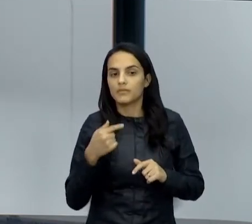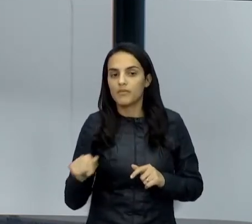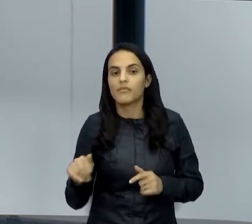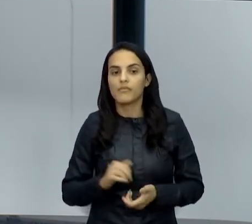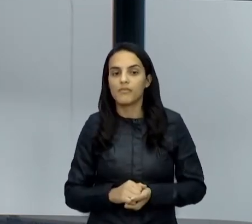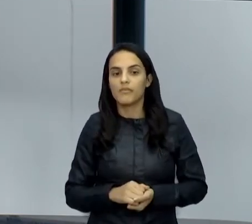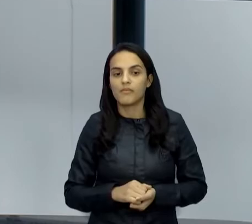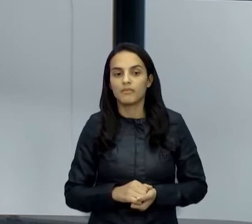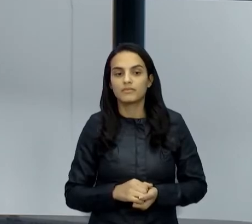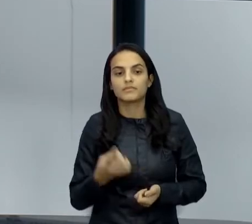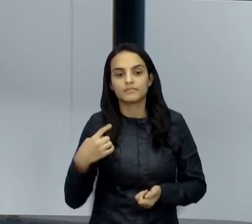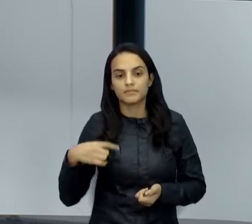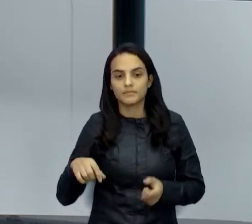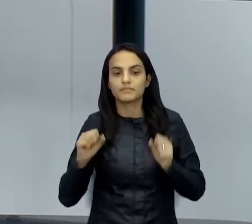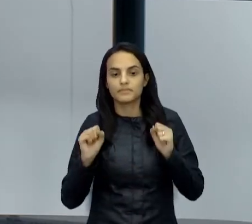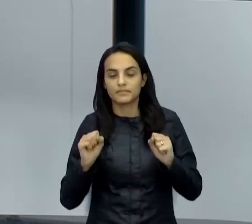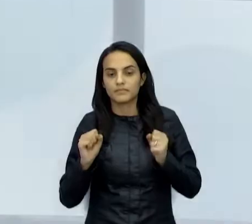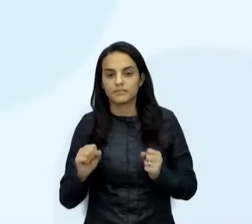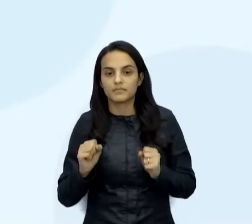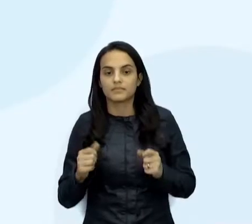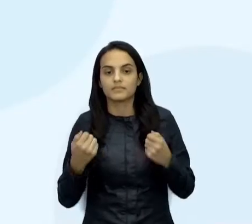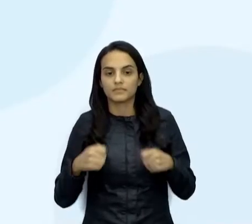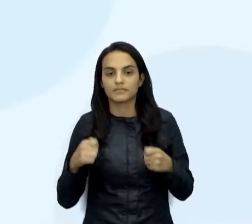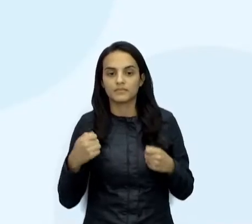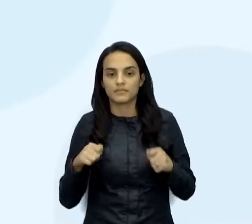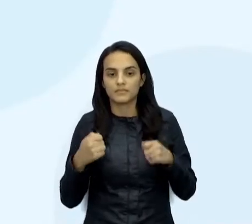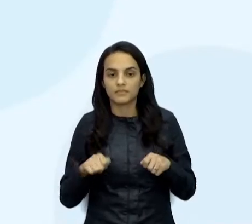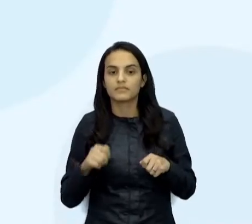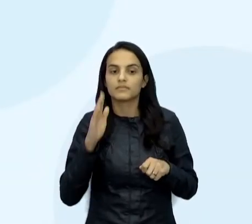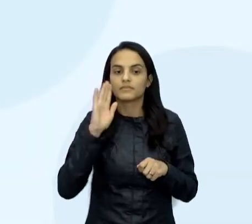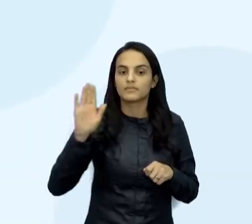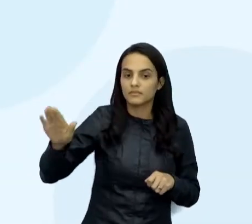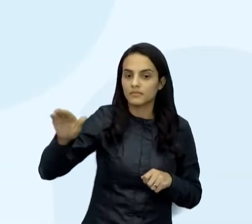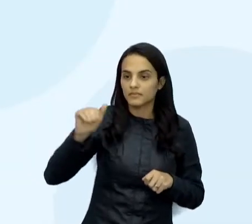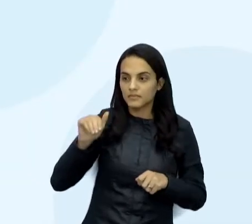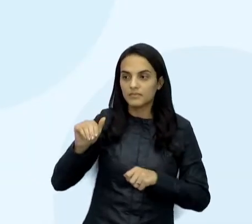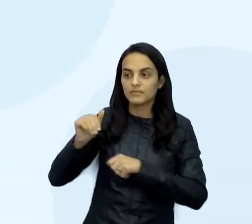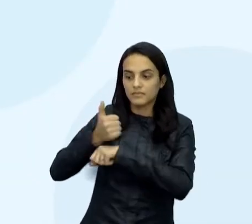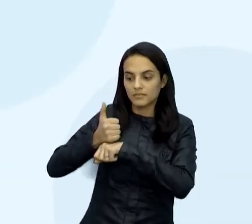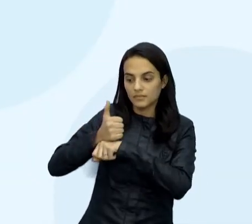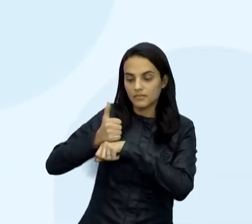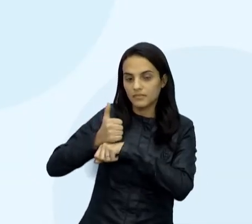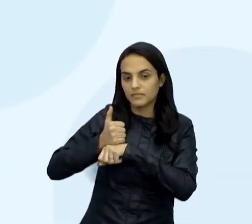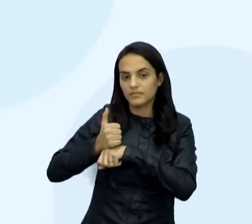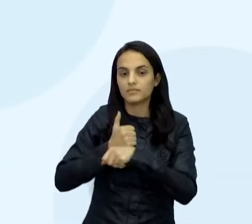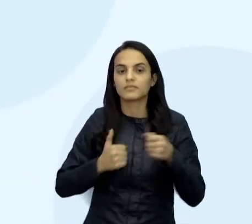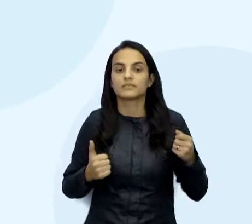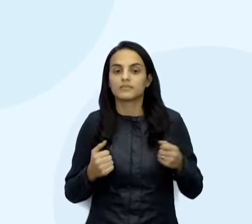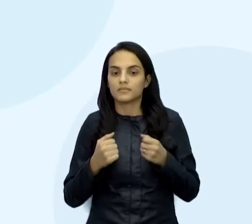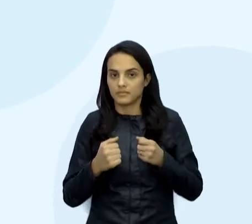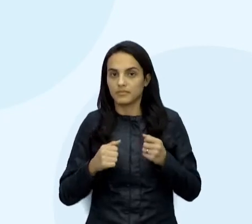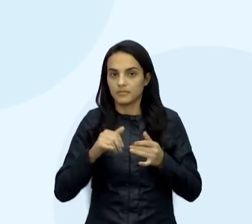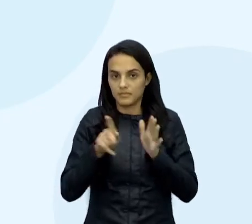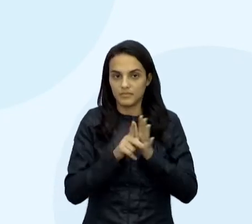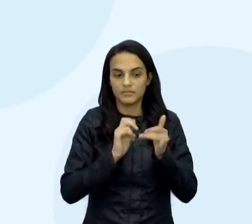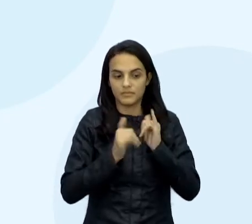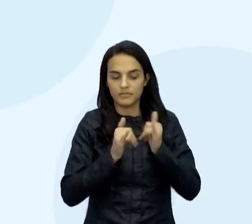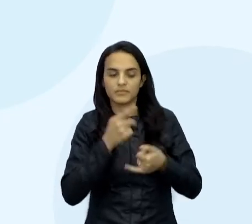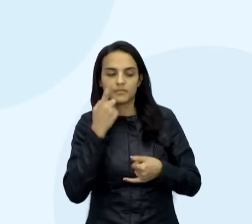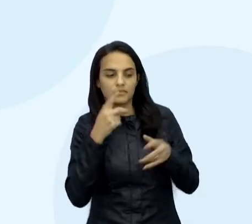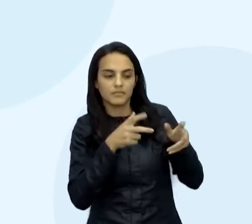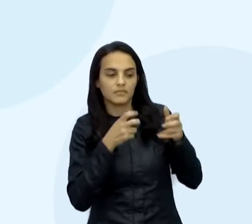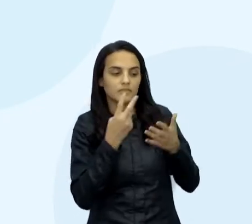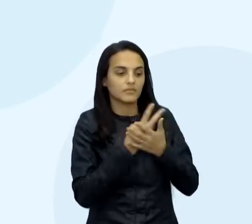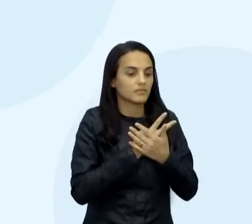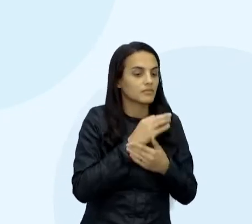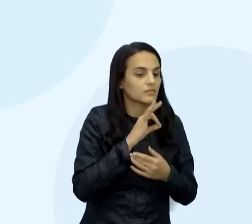esta é uma coisa que a gente pode fazer, Devemos então chamar um especialista da distribuidora de energia. Tá certo?